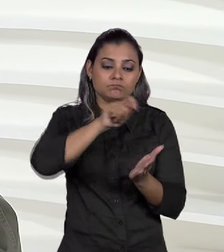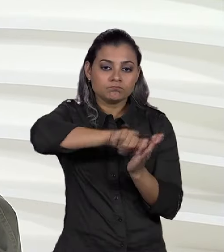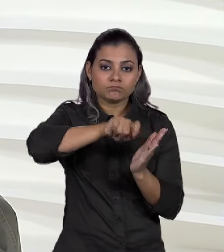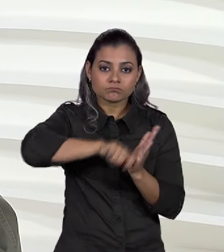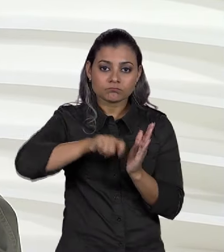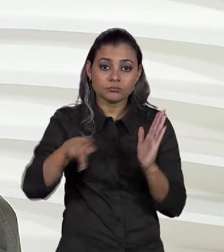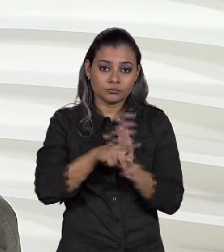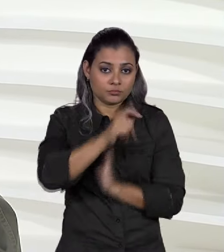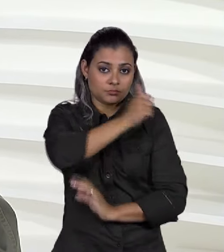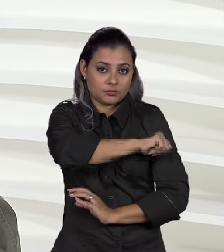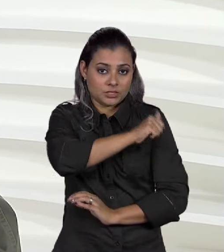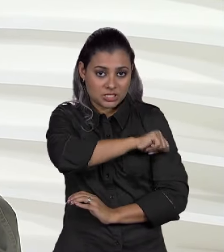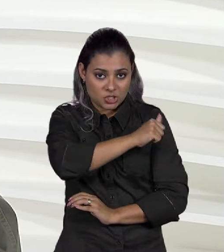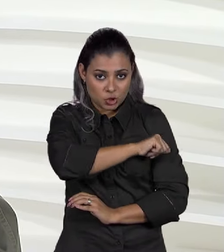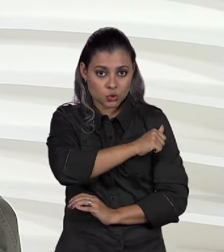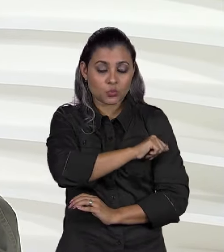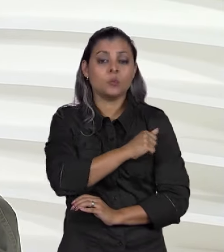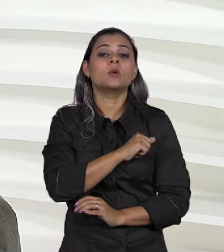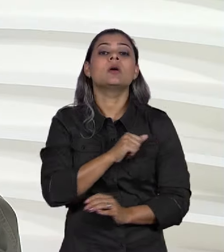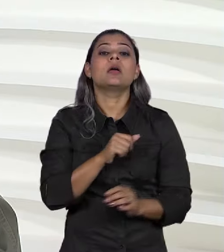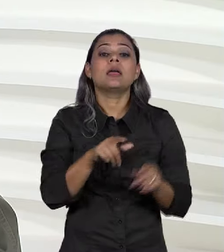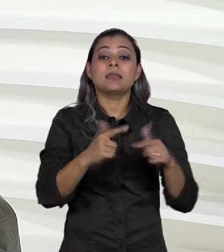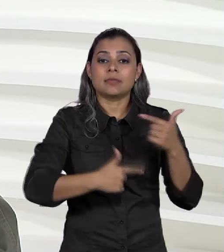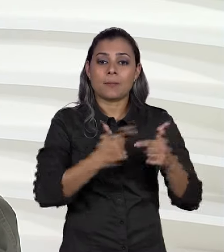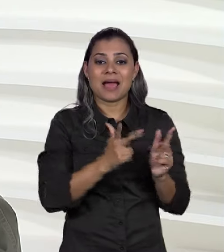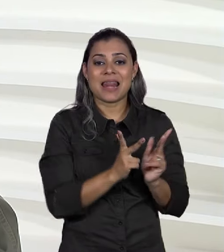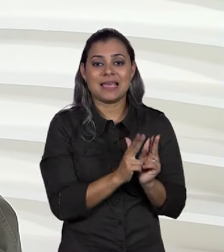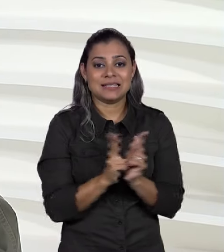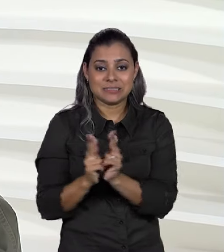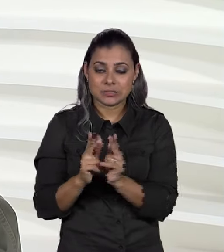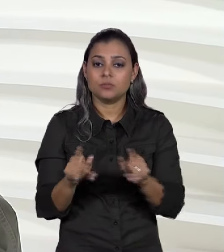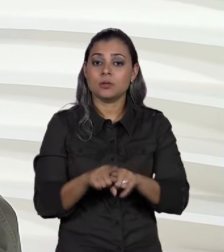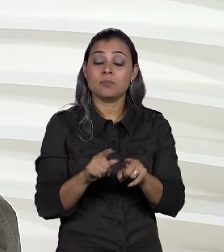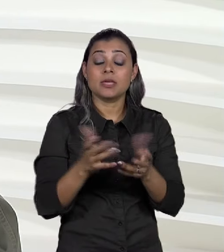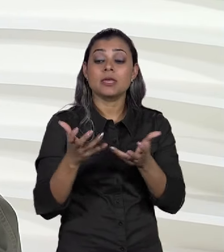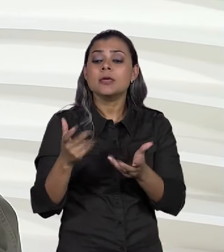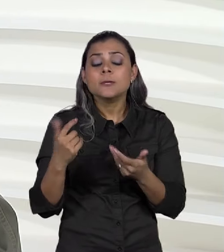do Rio estava querendo substituir